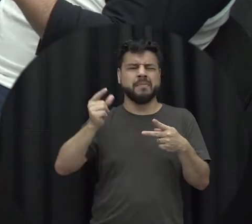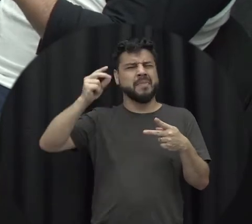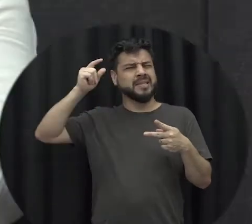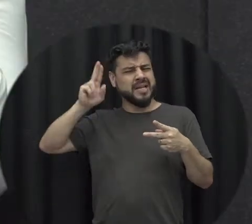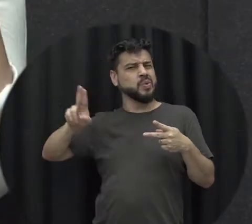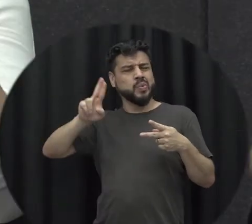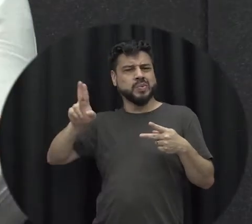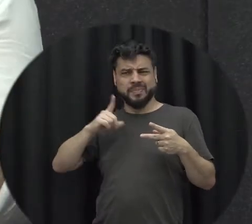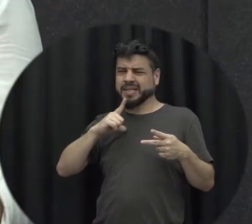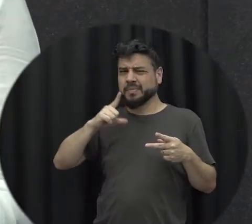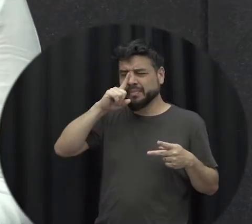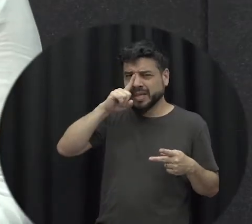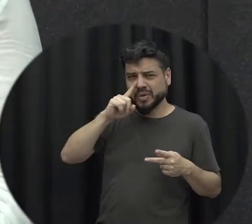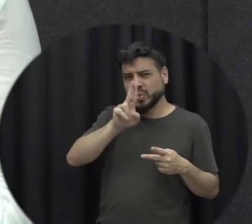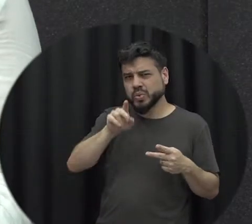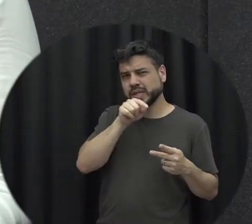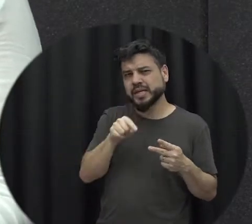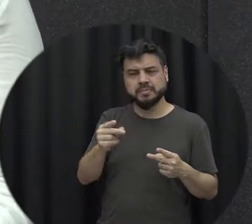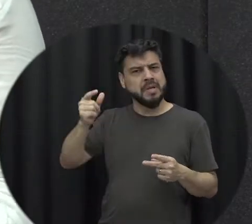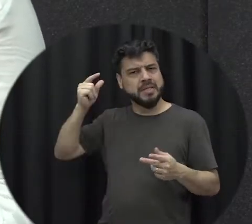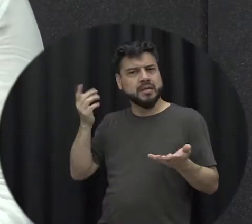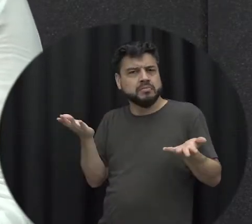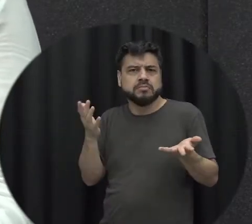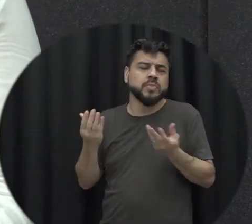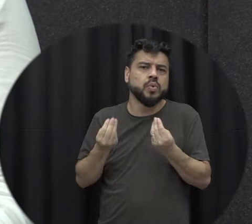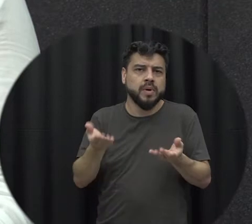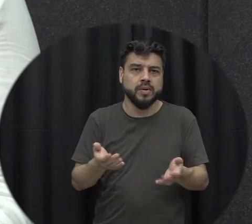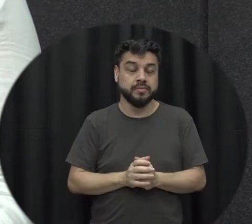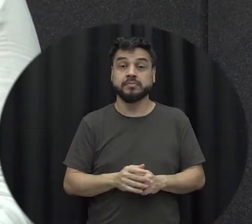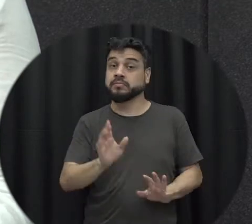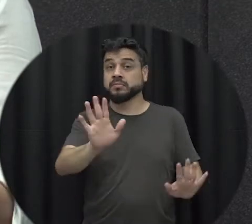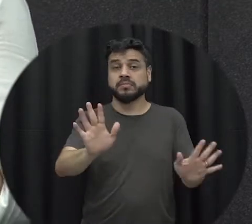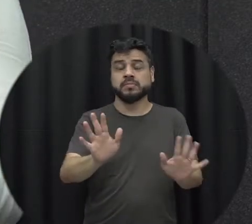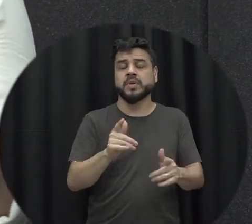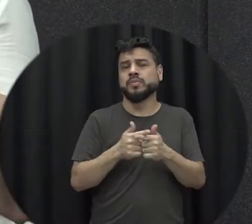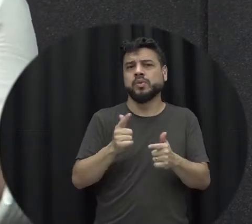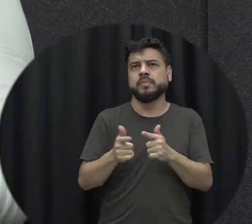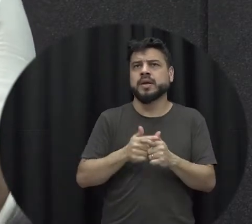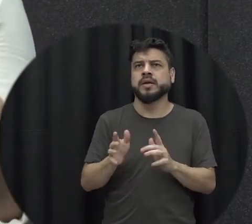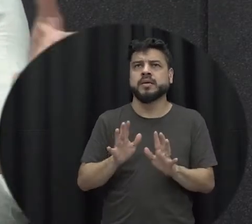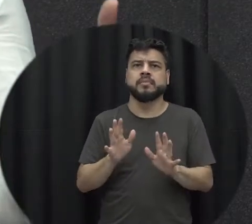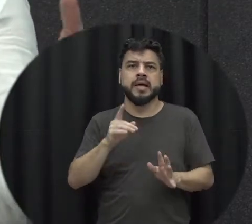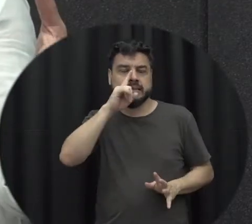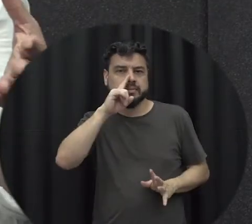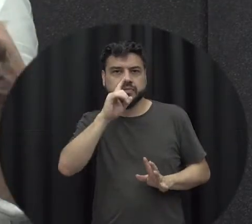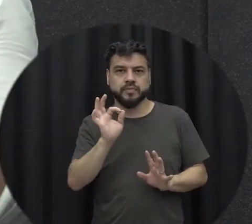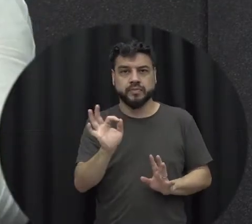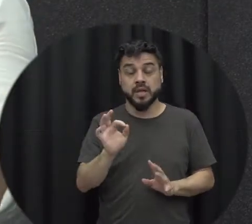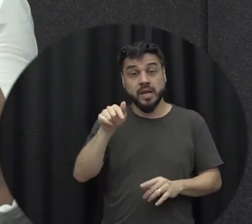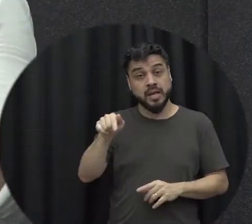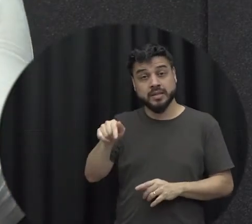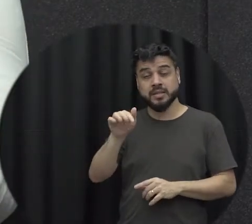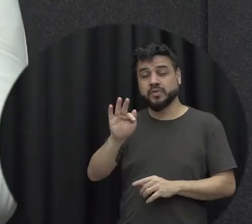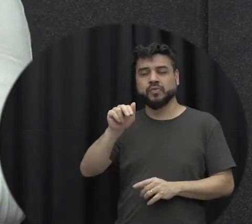São conhecimentos ancestrais, né? Eu não vejo, assim, um risco biológico. Eu acho que esses fungos que fazem parte aí, né,